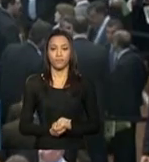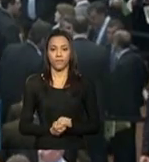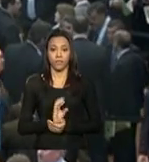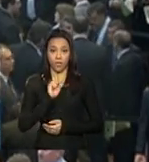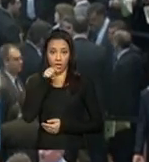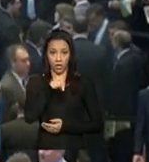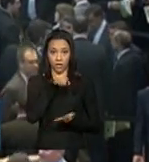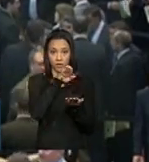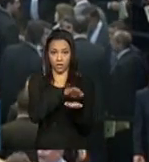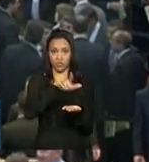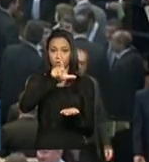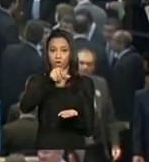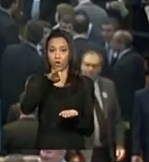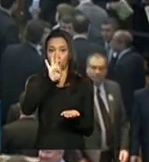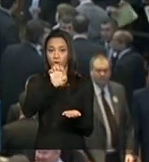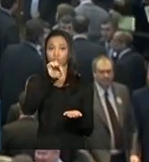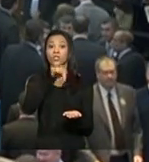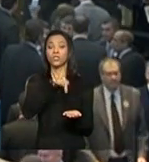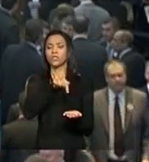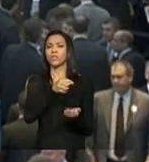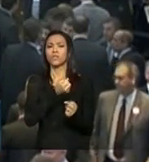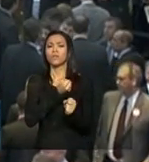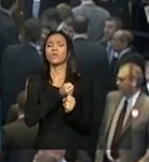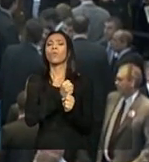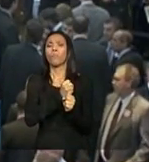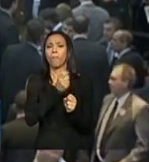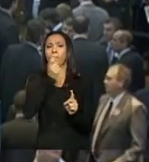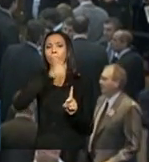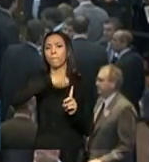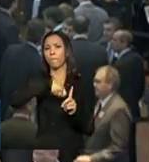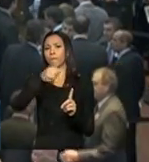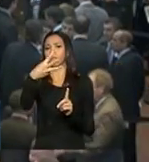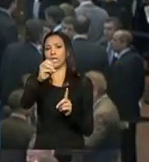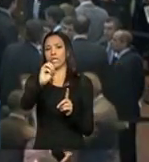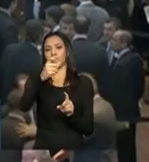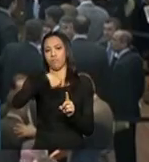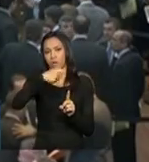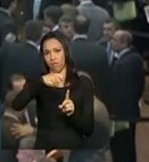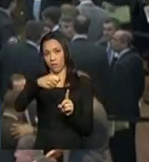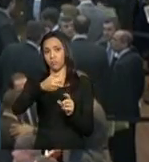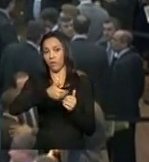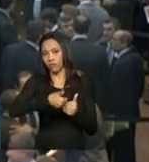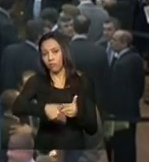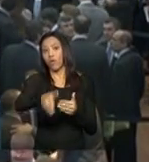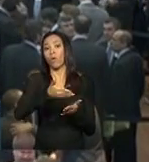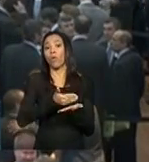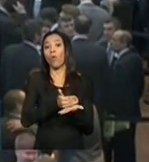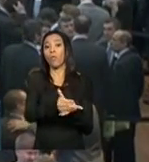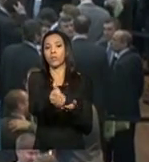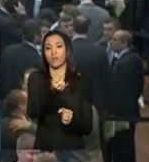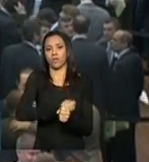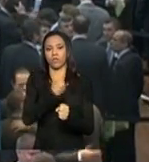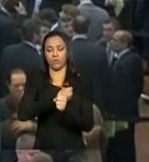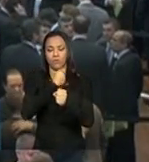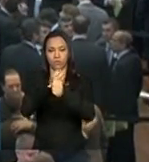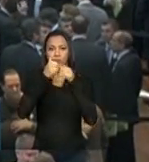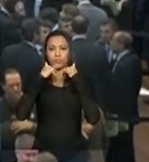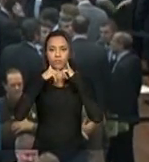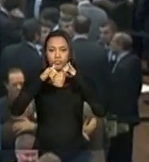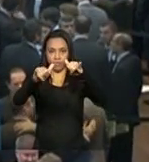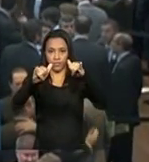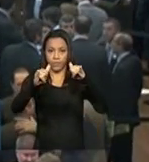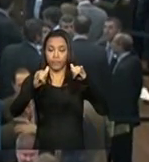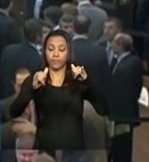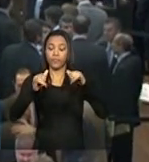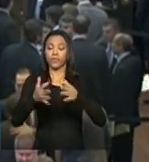Esse lote prevê um prazo de 30 meses para a construção dessas linhas de transmissão. A